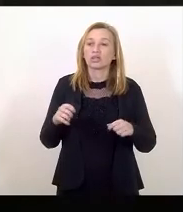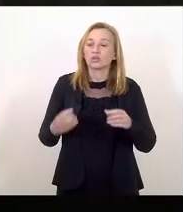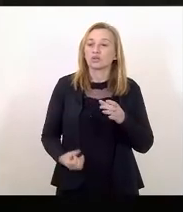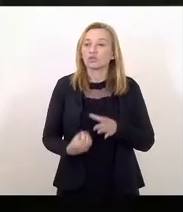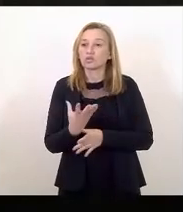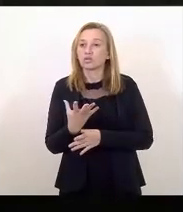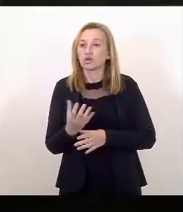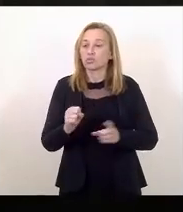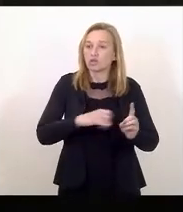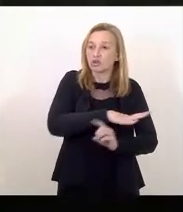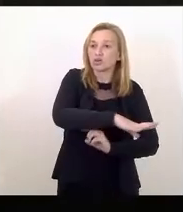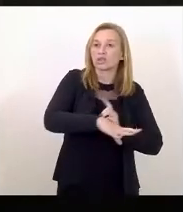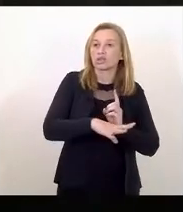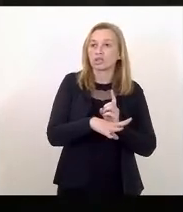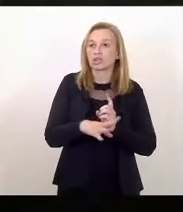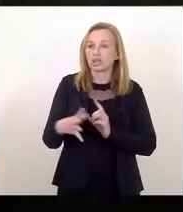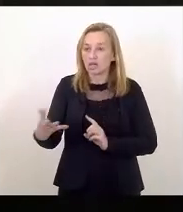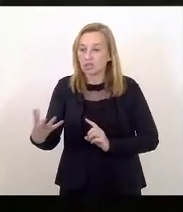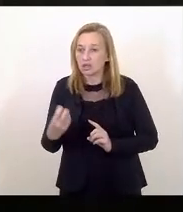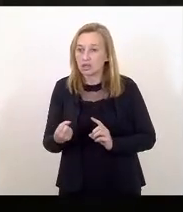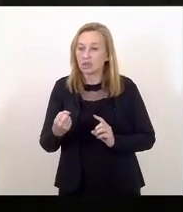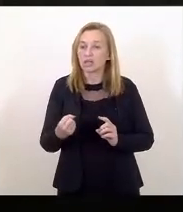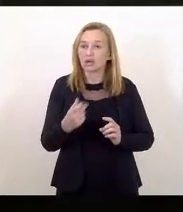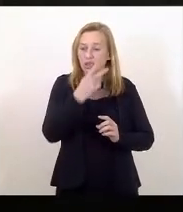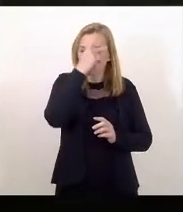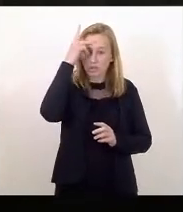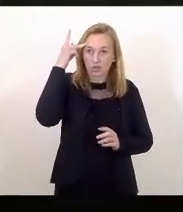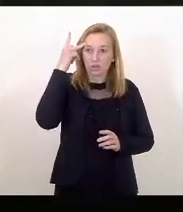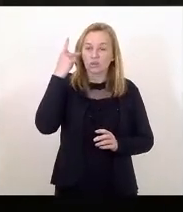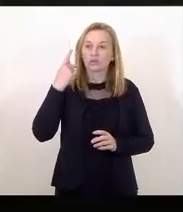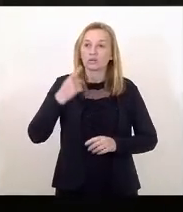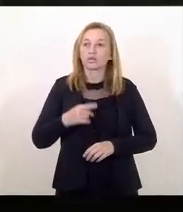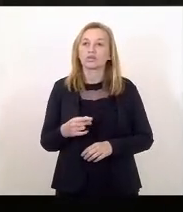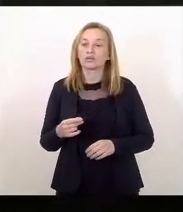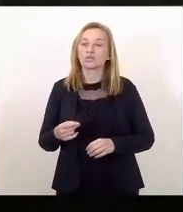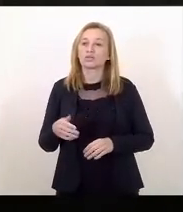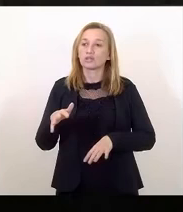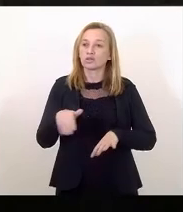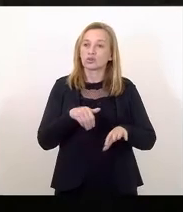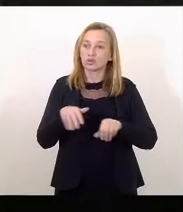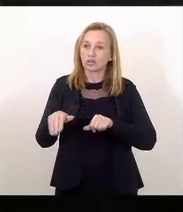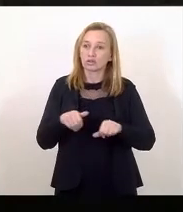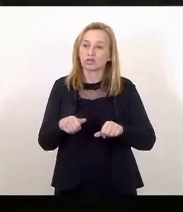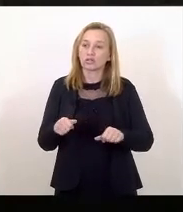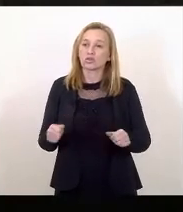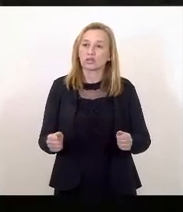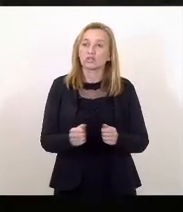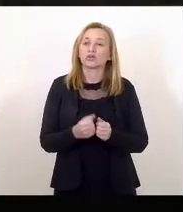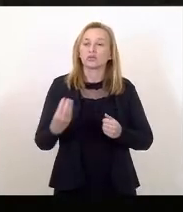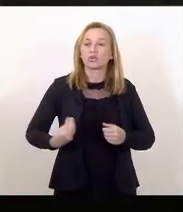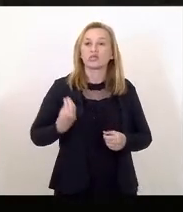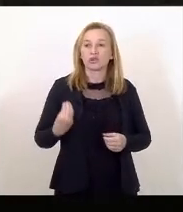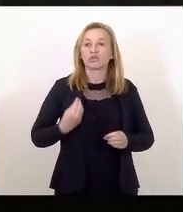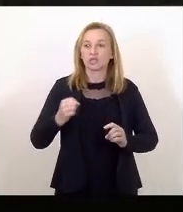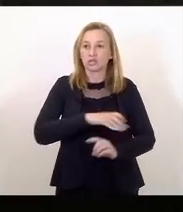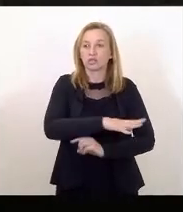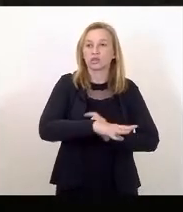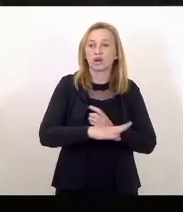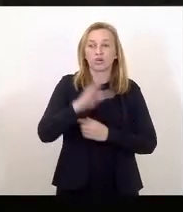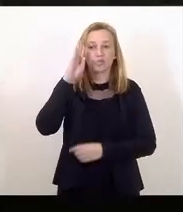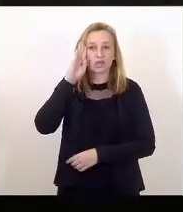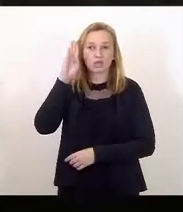que acolhe essas pessoas e de trazer essas pessoas para a convivência social. É